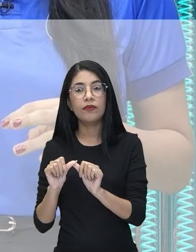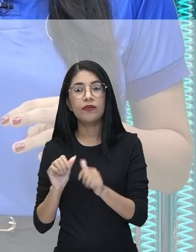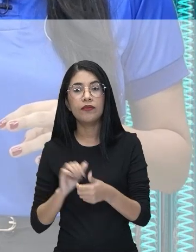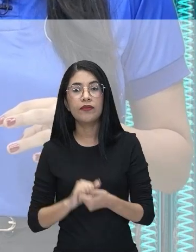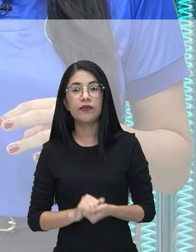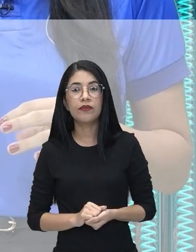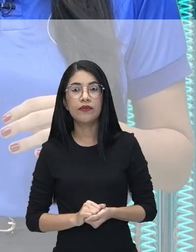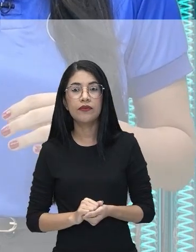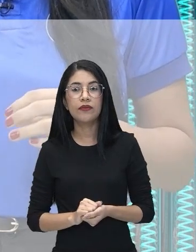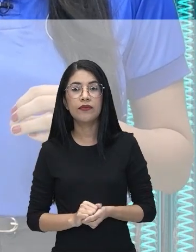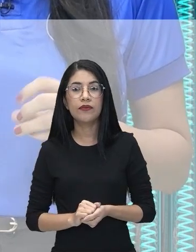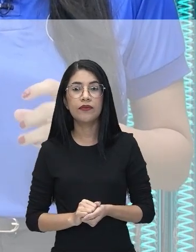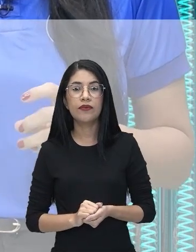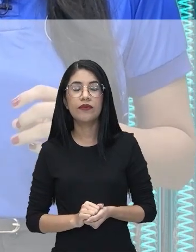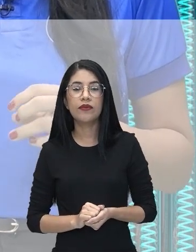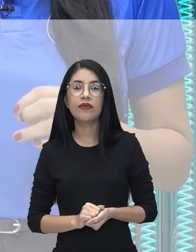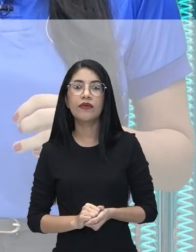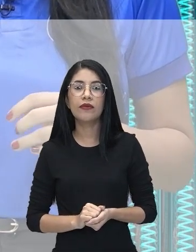The biggest,